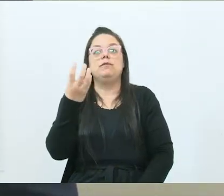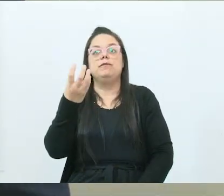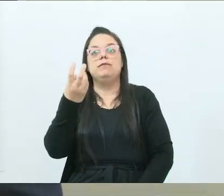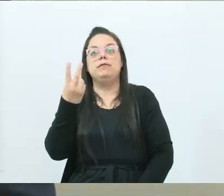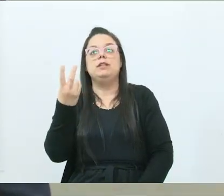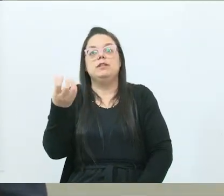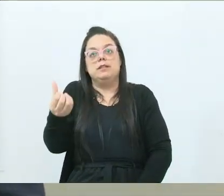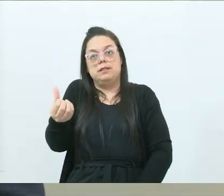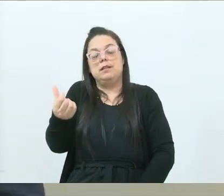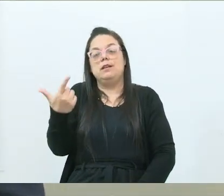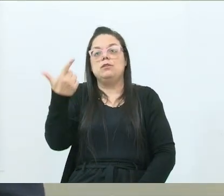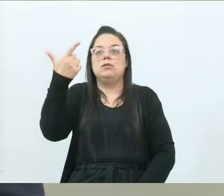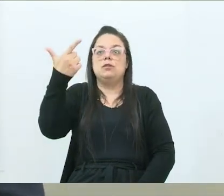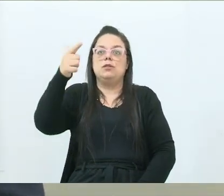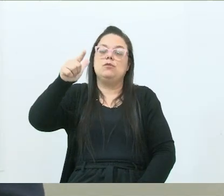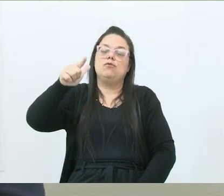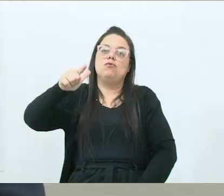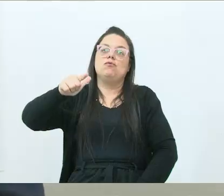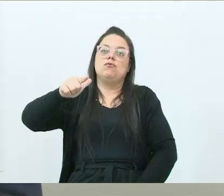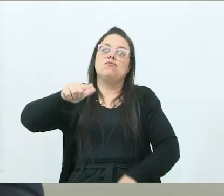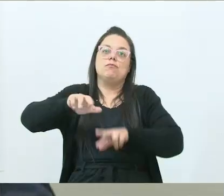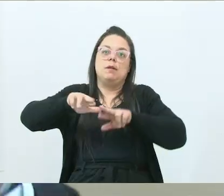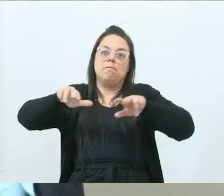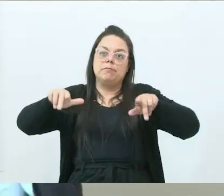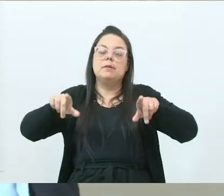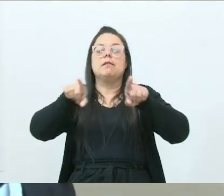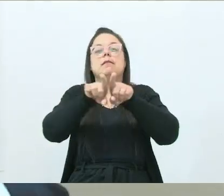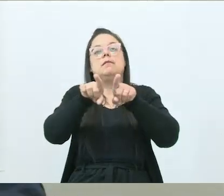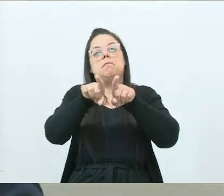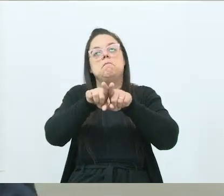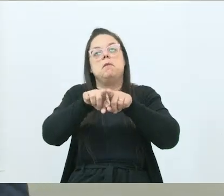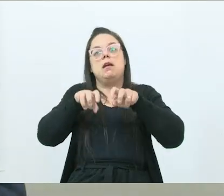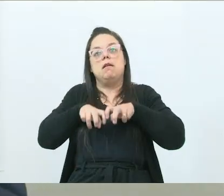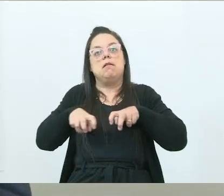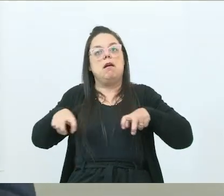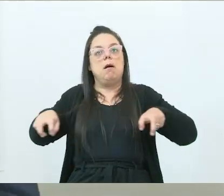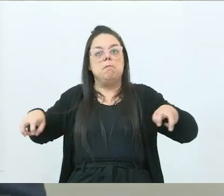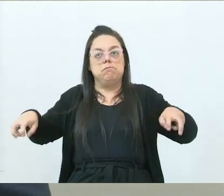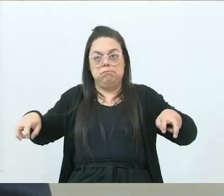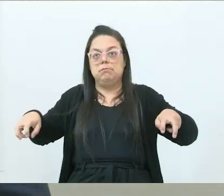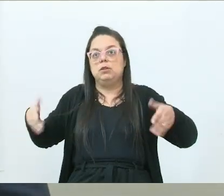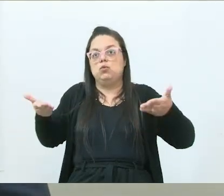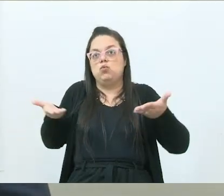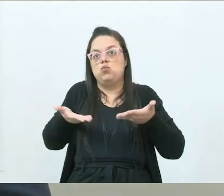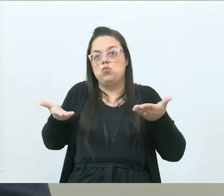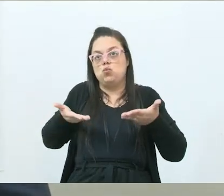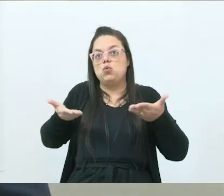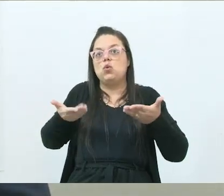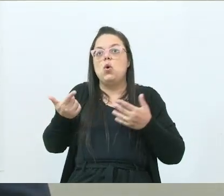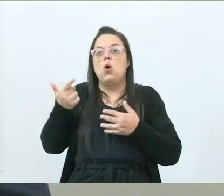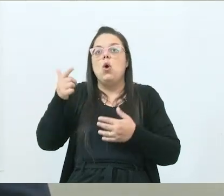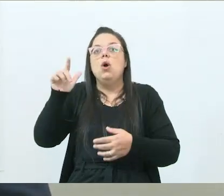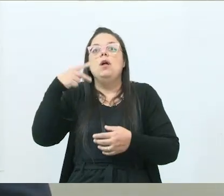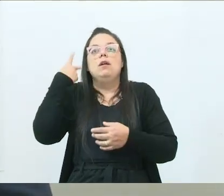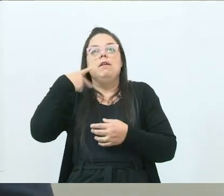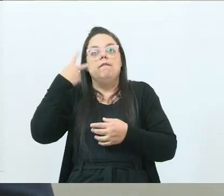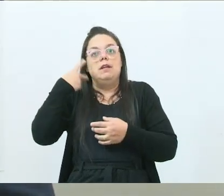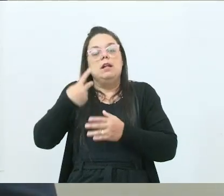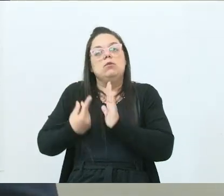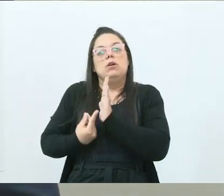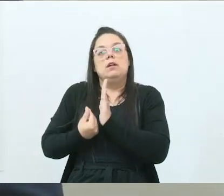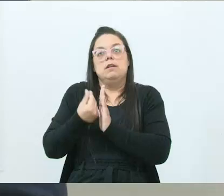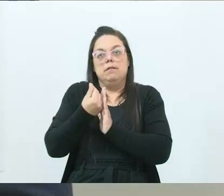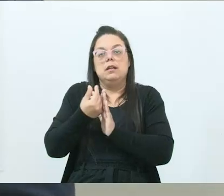e da outras providências. Presente na mesa dessa audiência, os demais membros da Comissão de